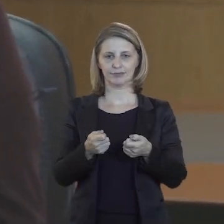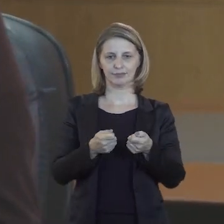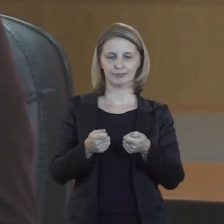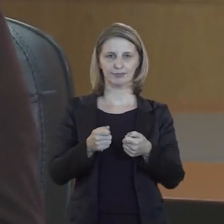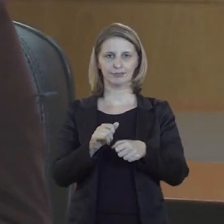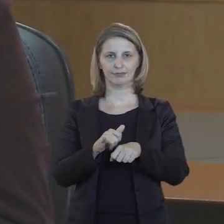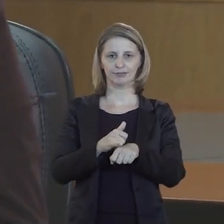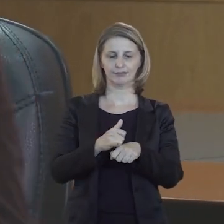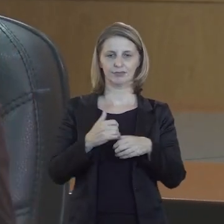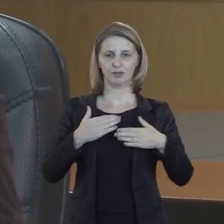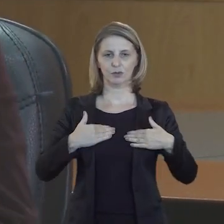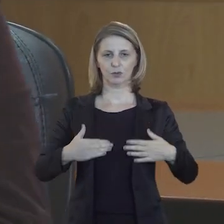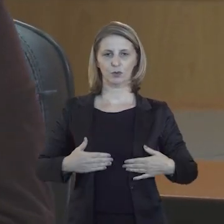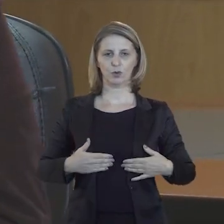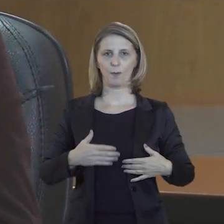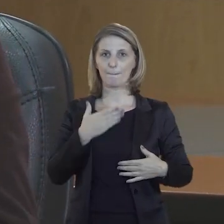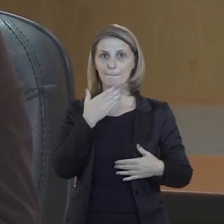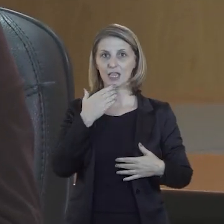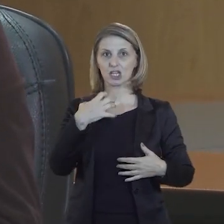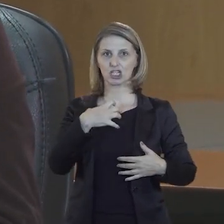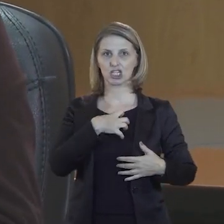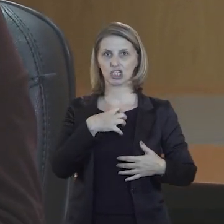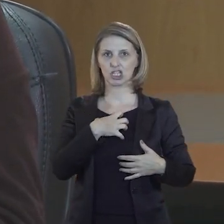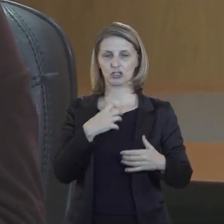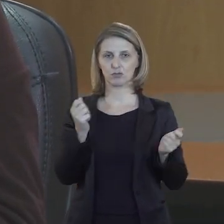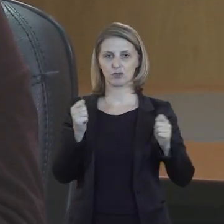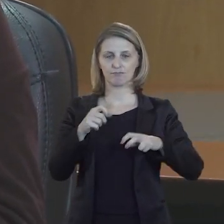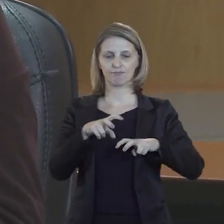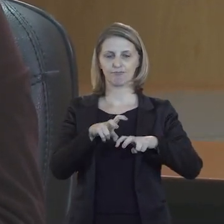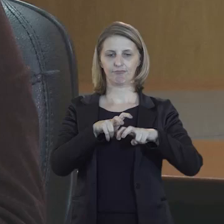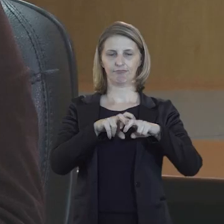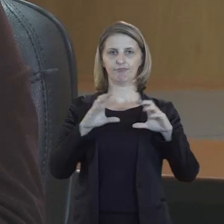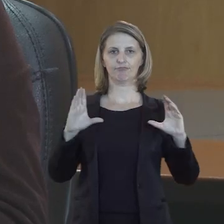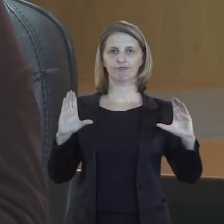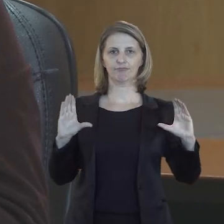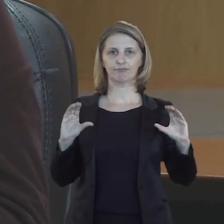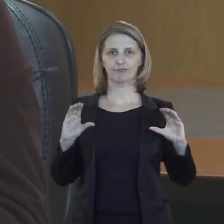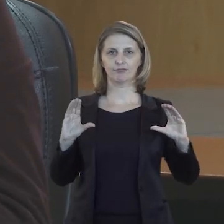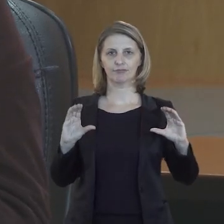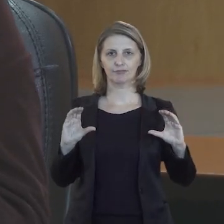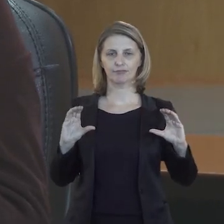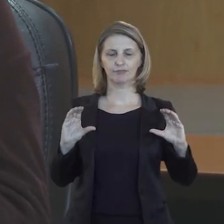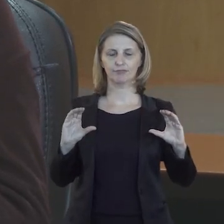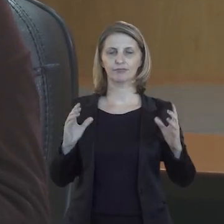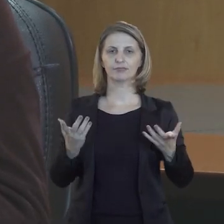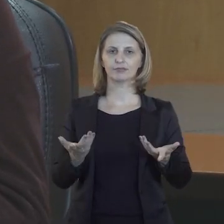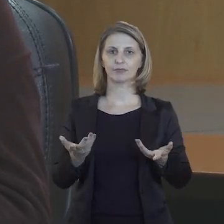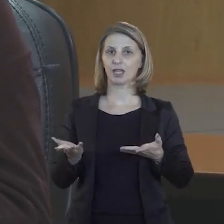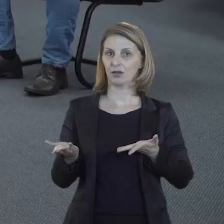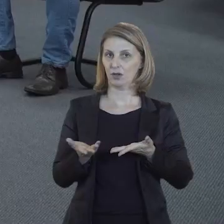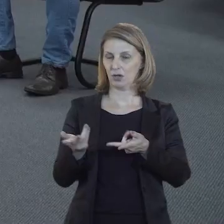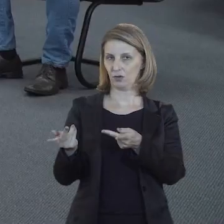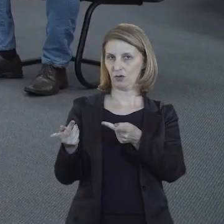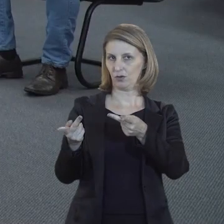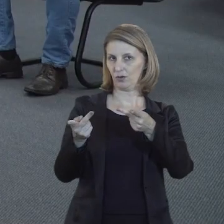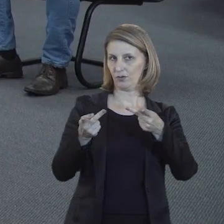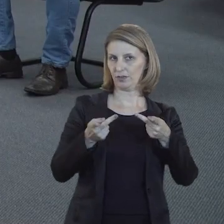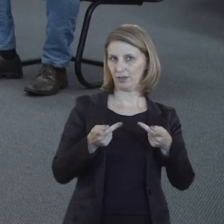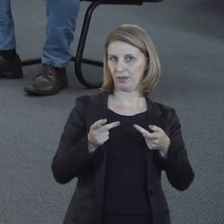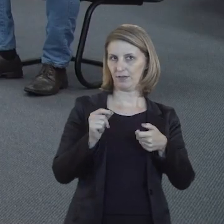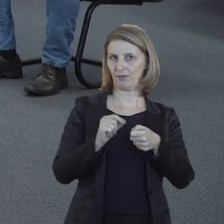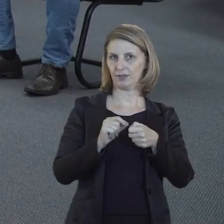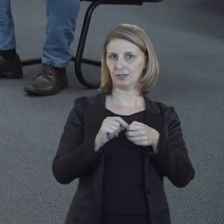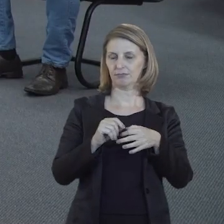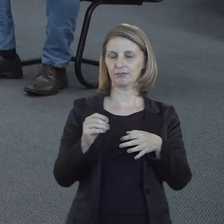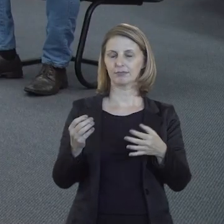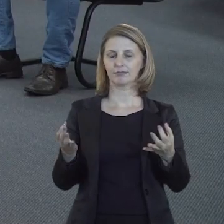forma confortável, vai organizando o seu corpo da melhor forma possível. E eu